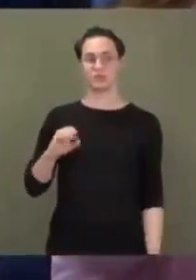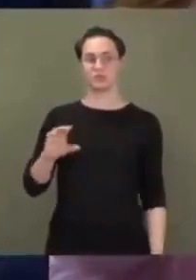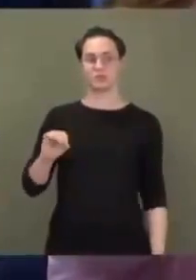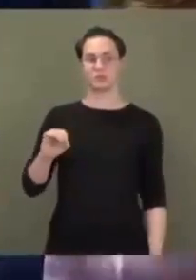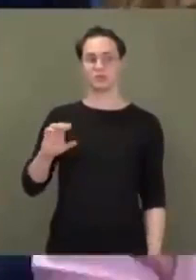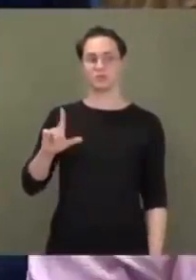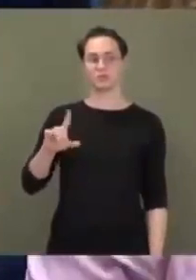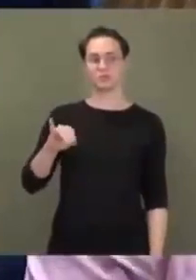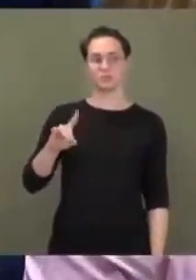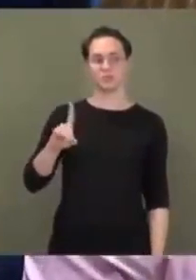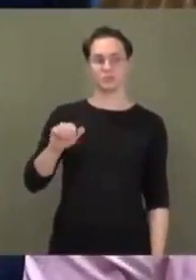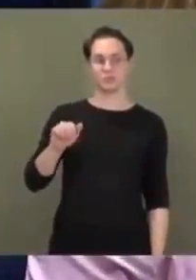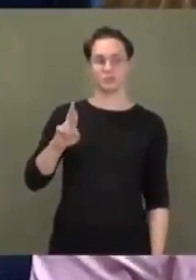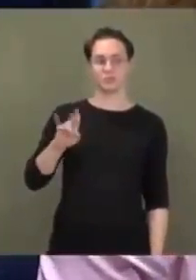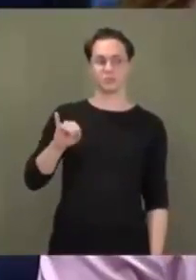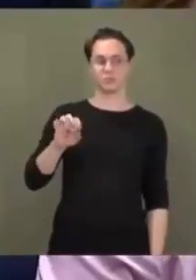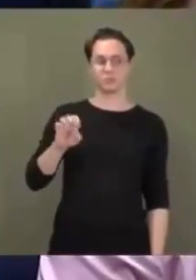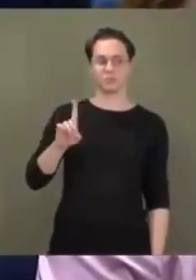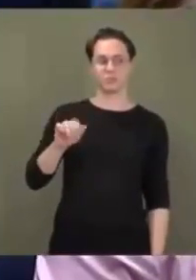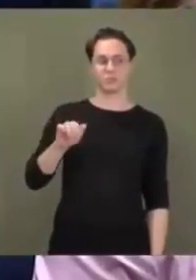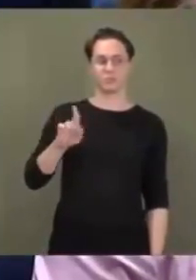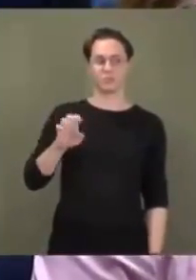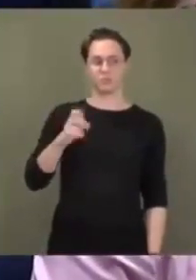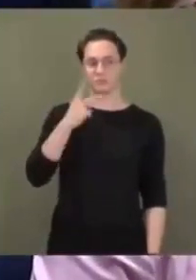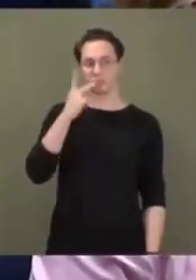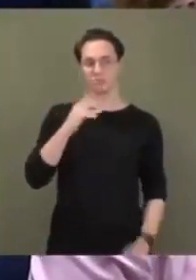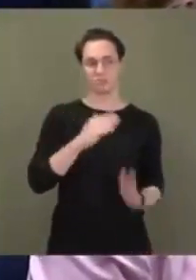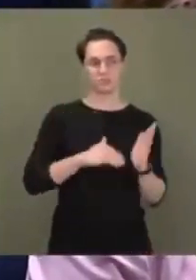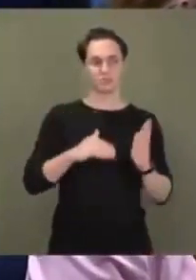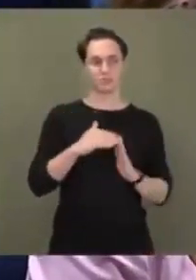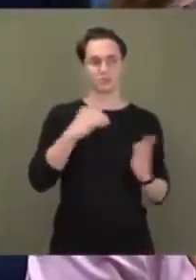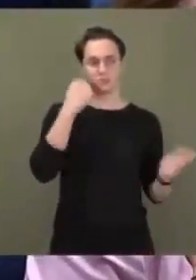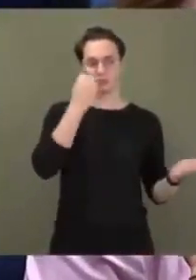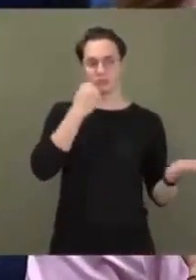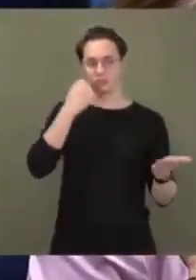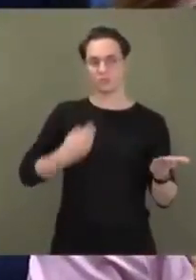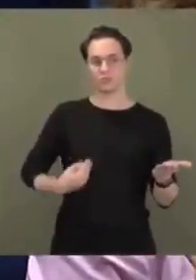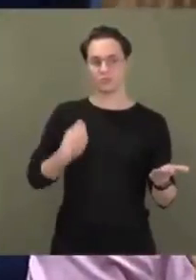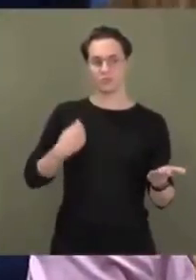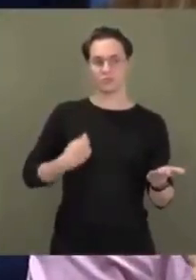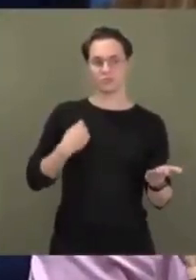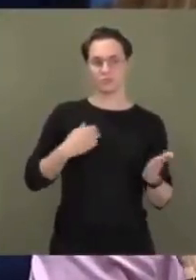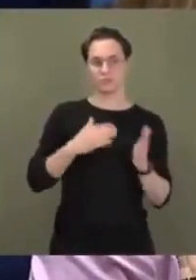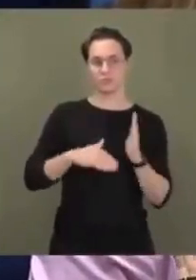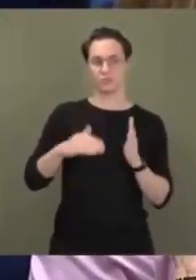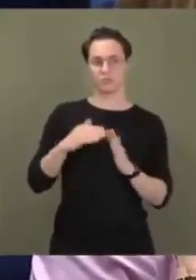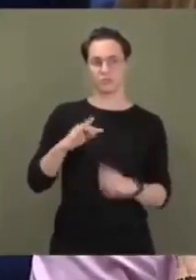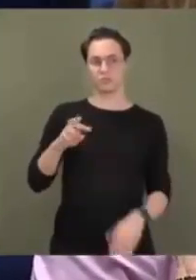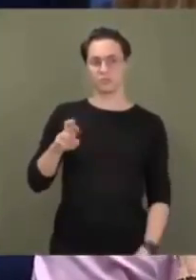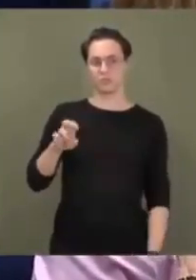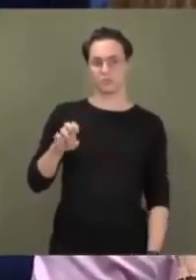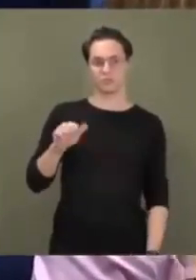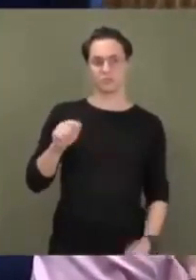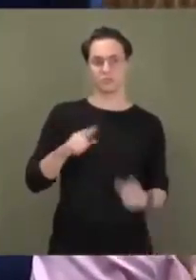algumas mulheres presentes. Senadora Zenaide, senadora Thelma, senadora Augusta, senadora Tereza,